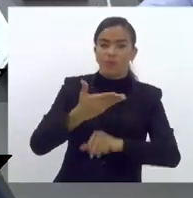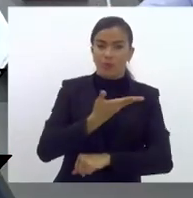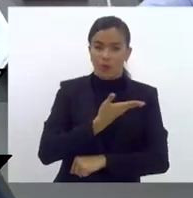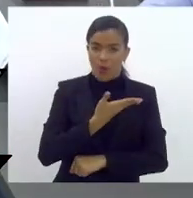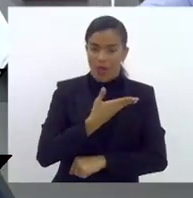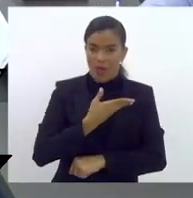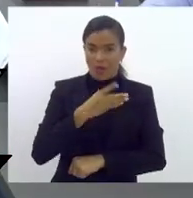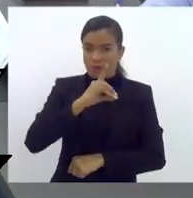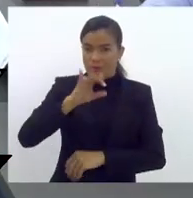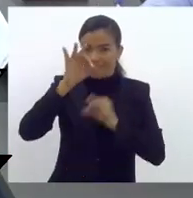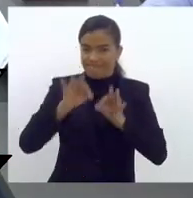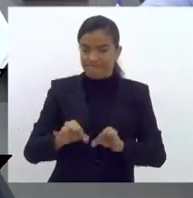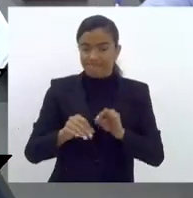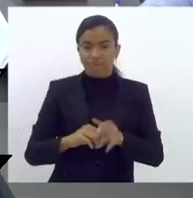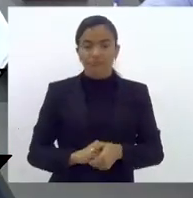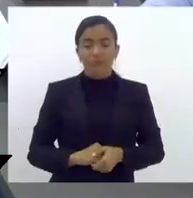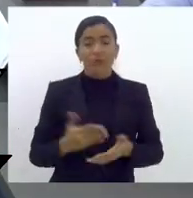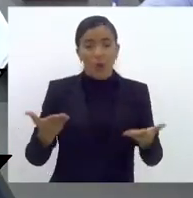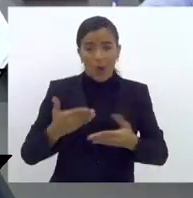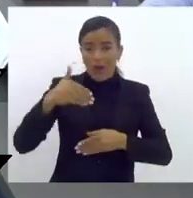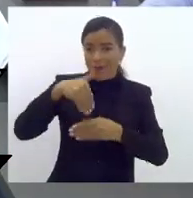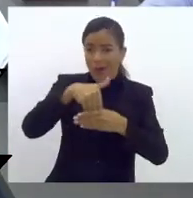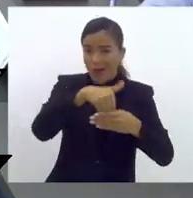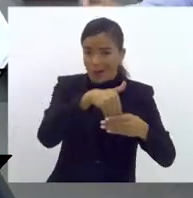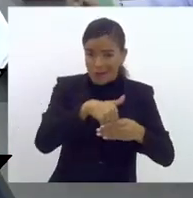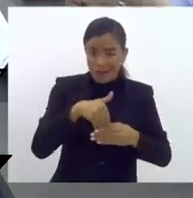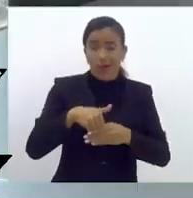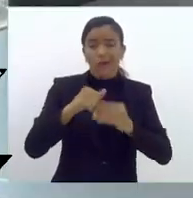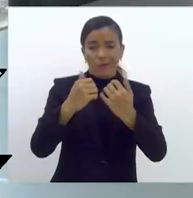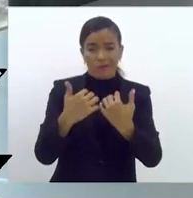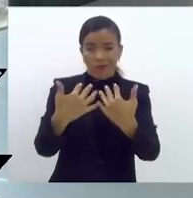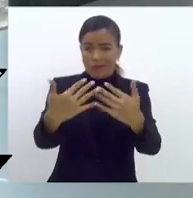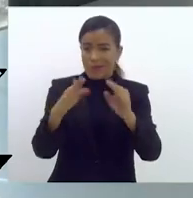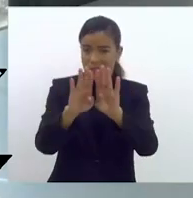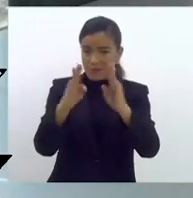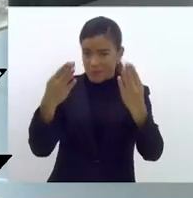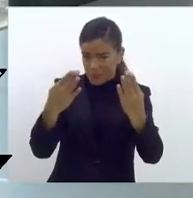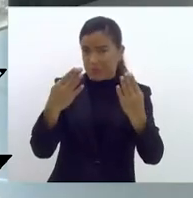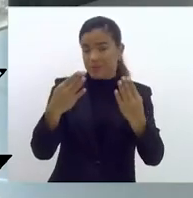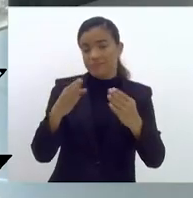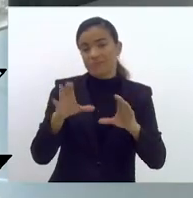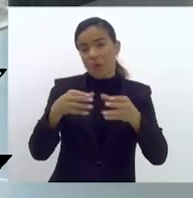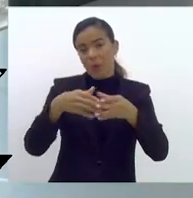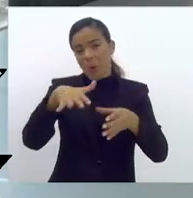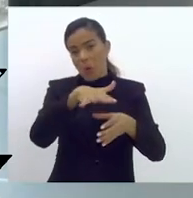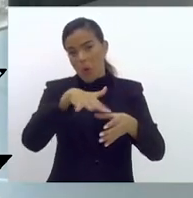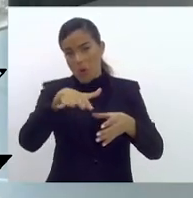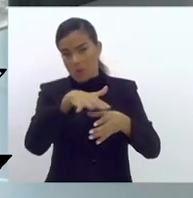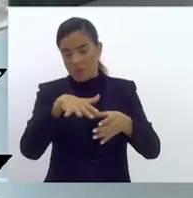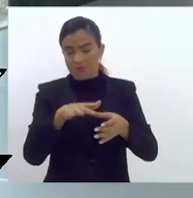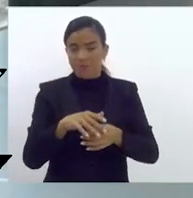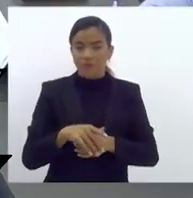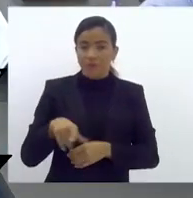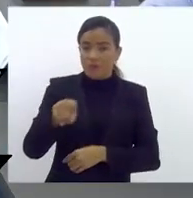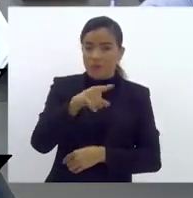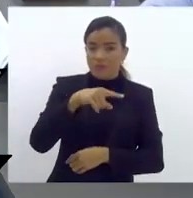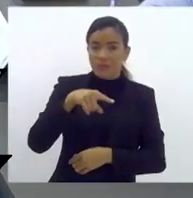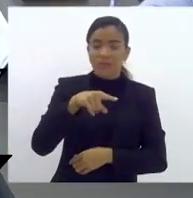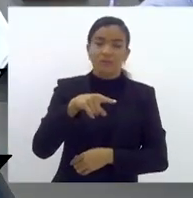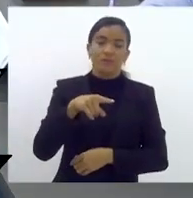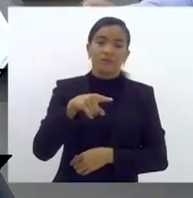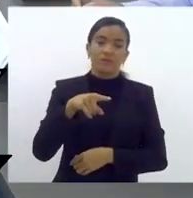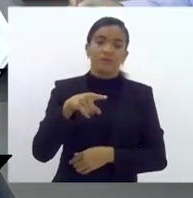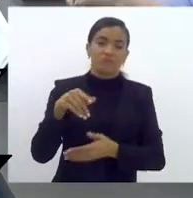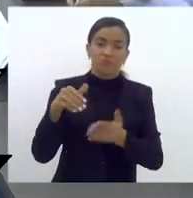Enfim então vou botar em votação a realização da audiência pública para que a comissão dele você acha que a prova a